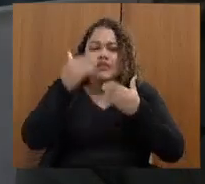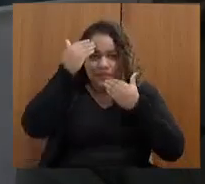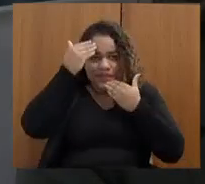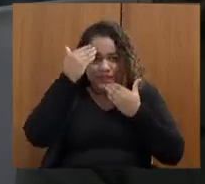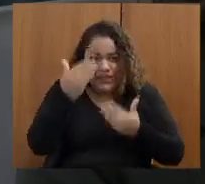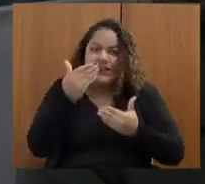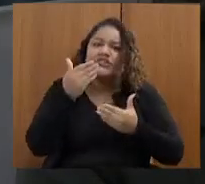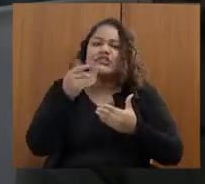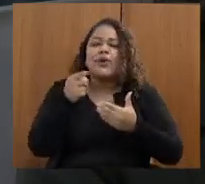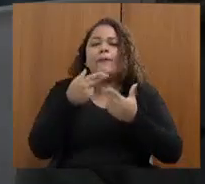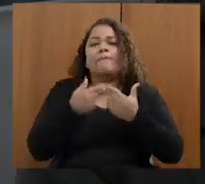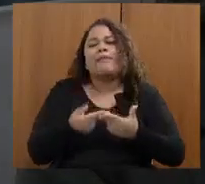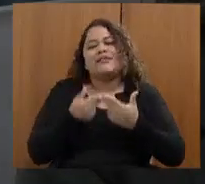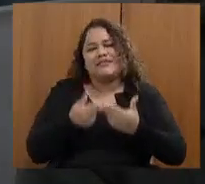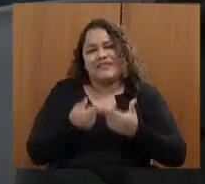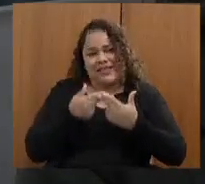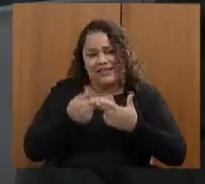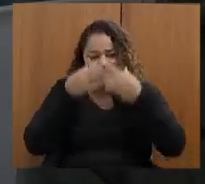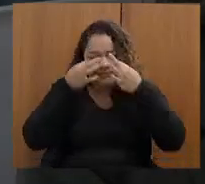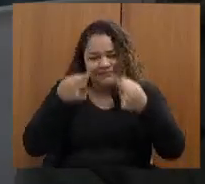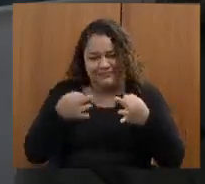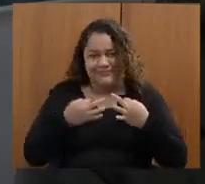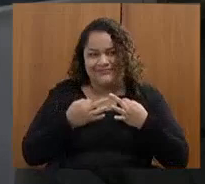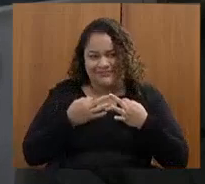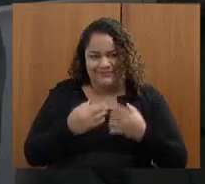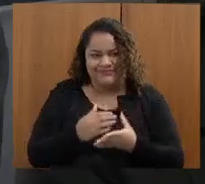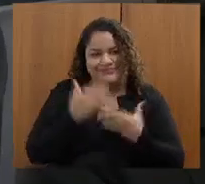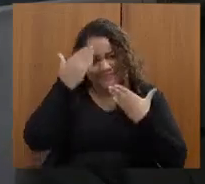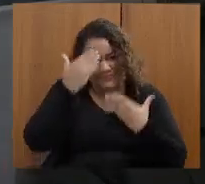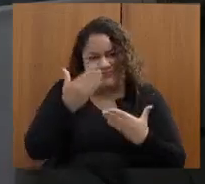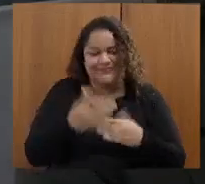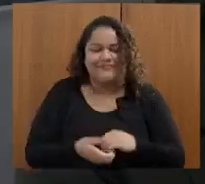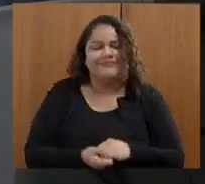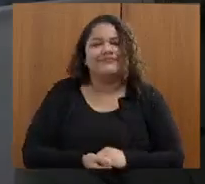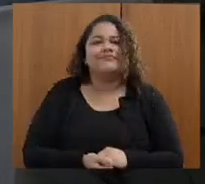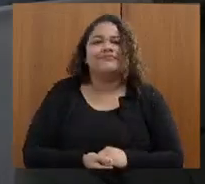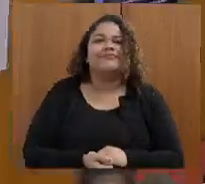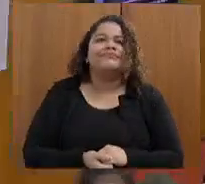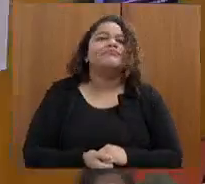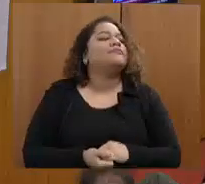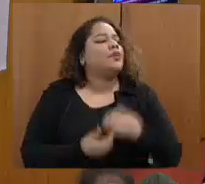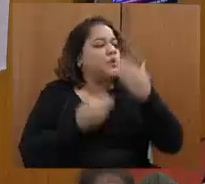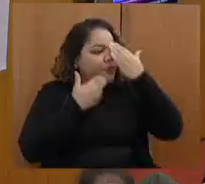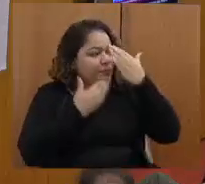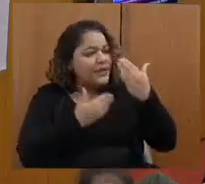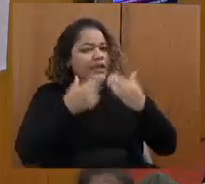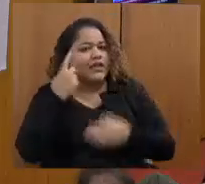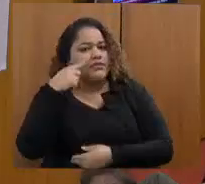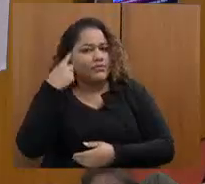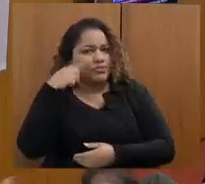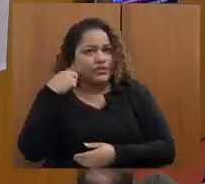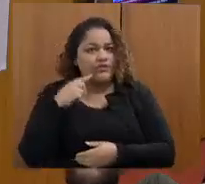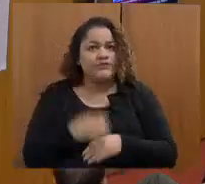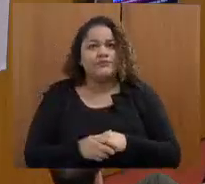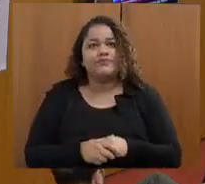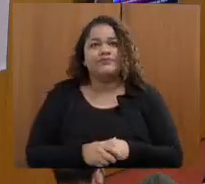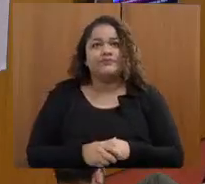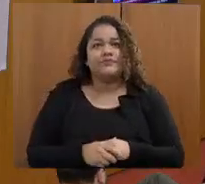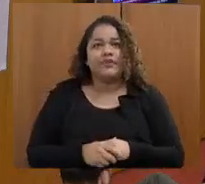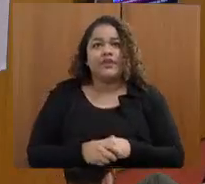tido a paciência de me ouvir atentamente obrigado obrigada Deputado eu vou passar